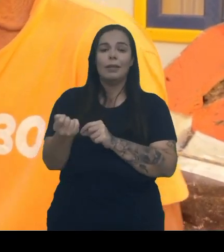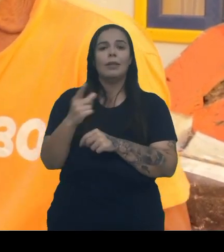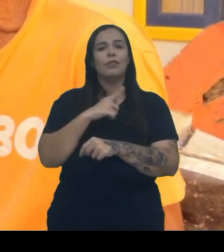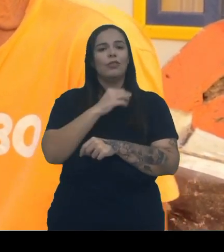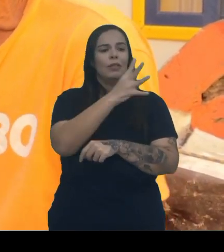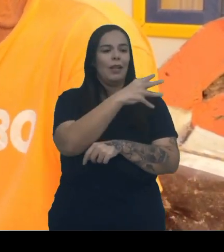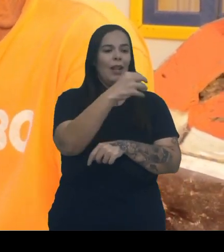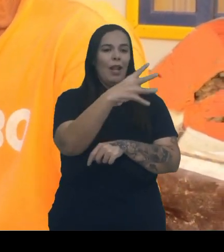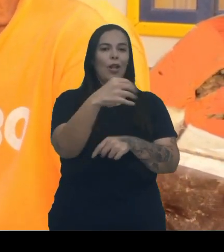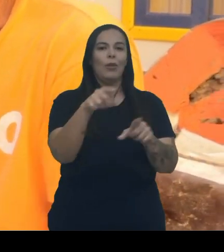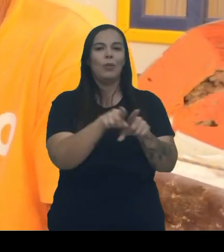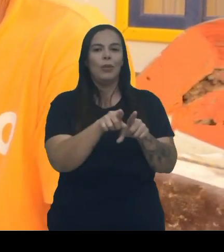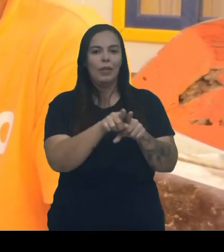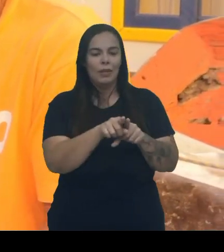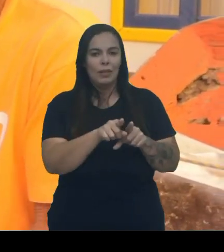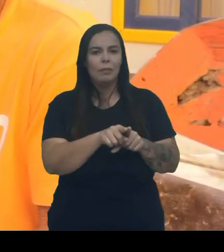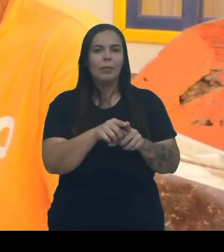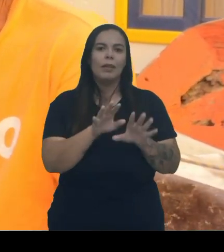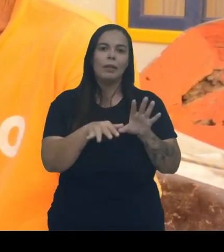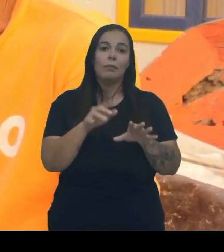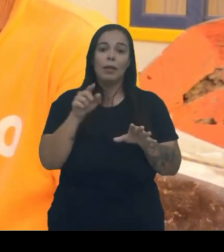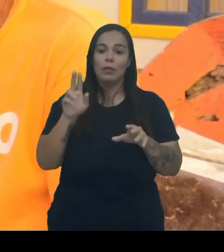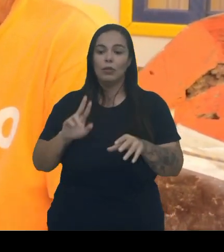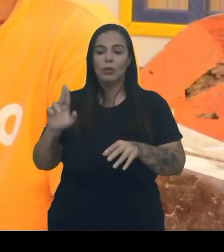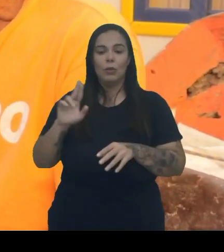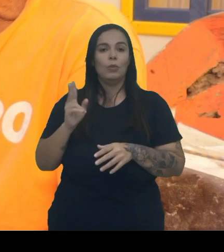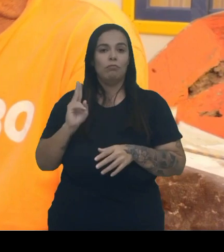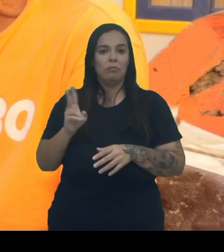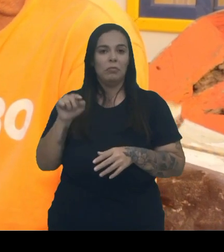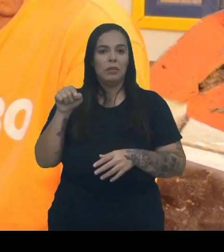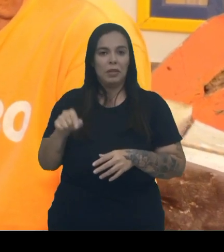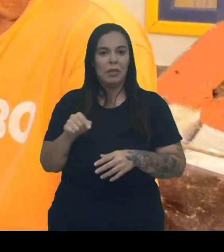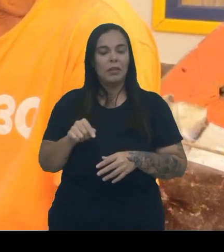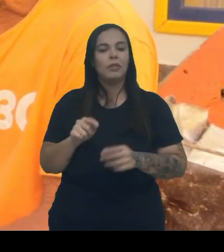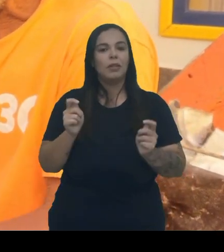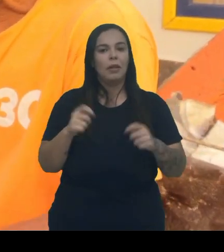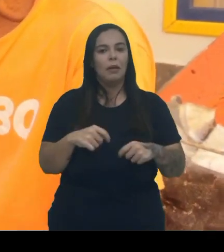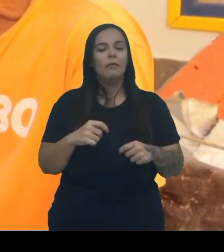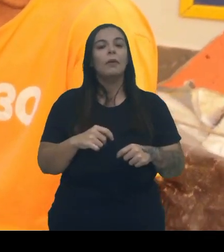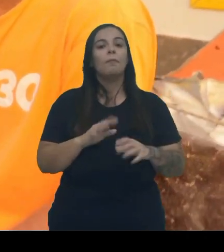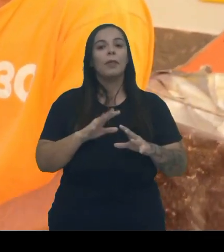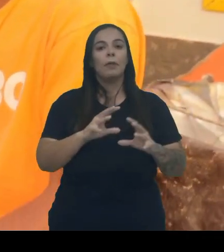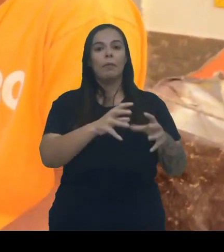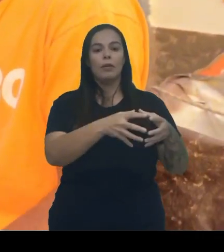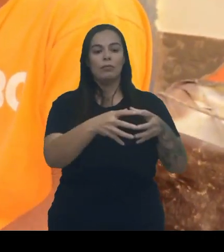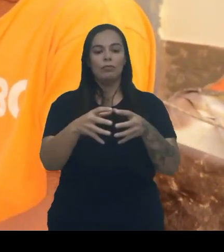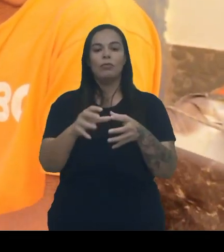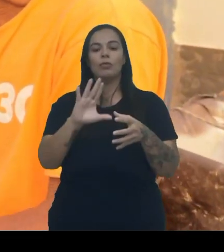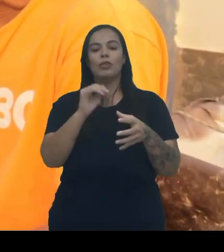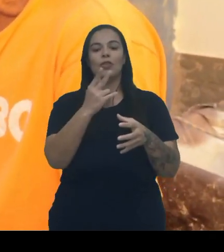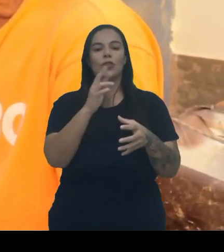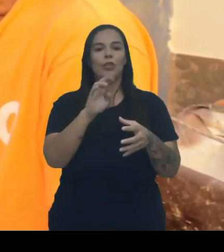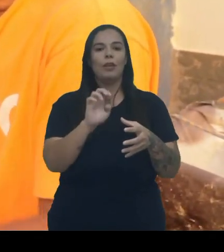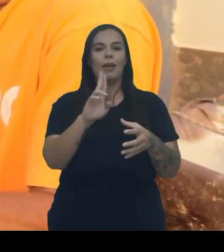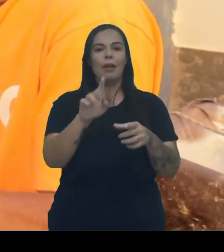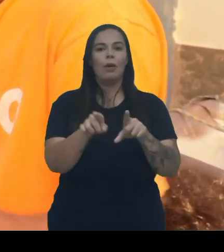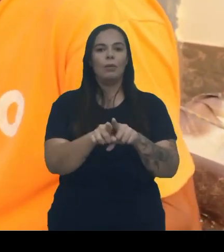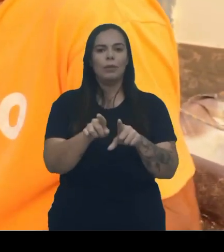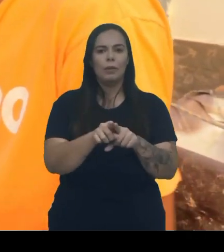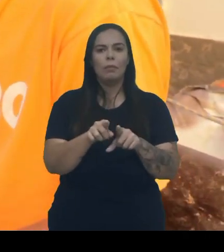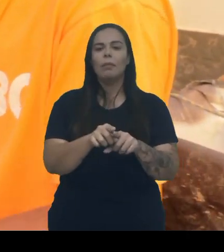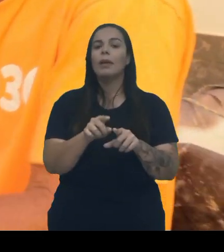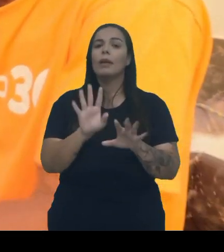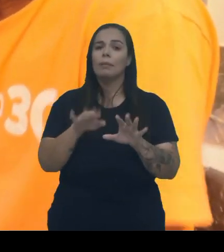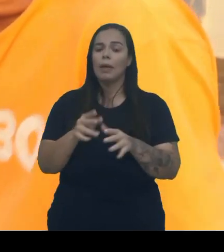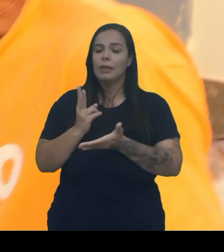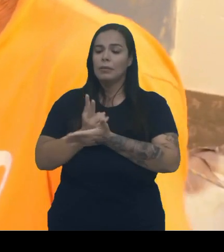lula, a gente pescava no inverno a sorte com a rede de tainha para matar lula, quando estava velada. Um negrote, um cardume de xerelete, de xarel, tudo cercava com a